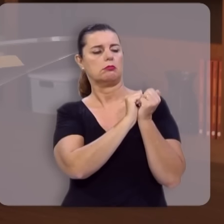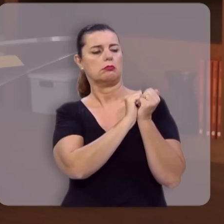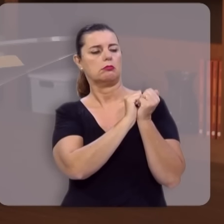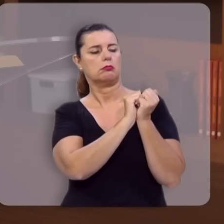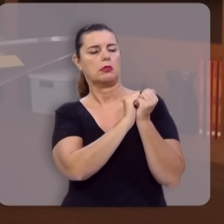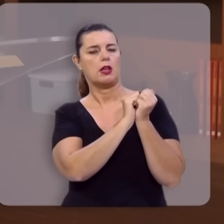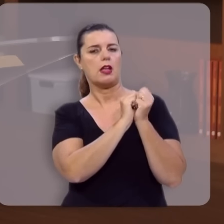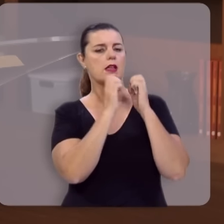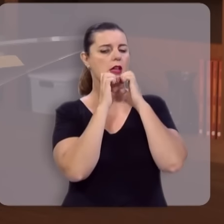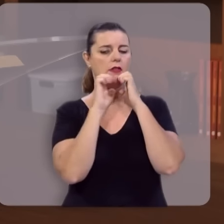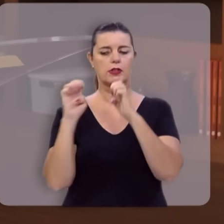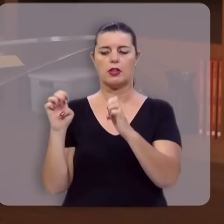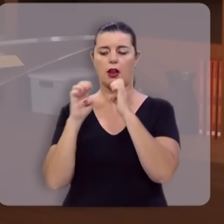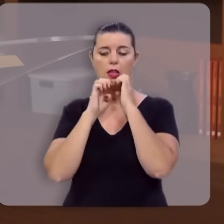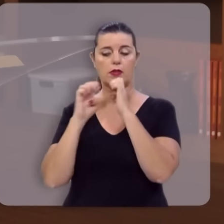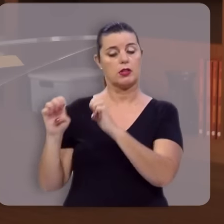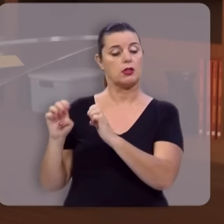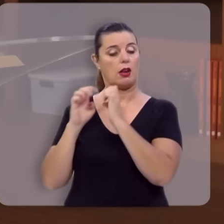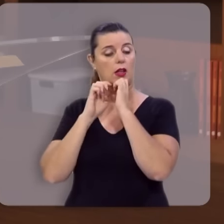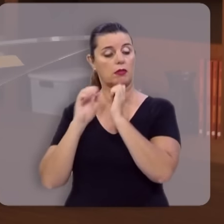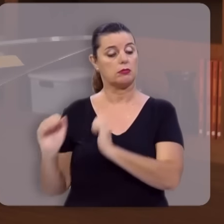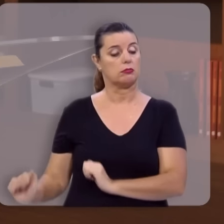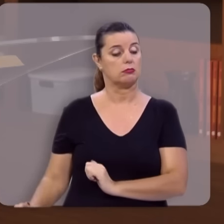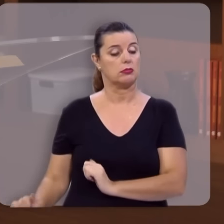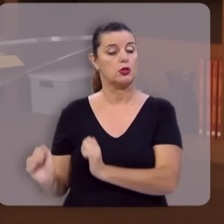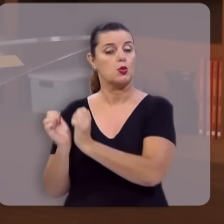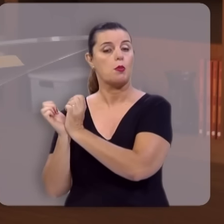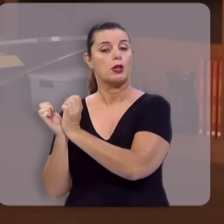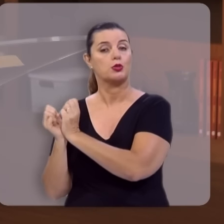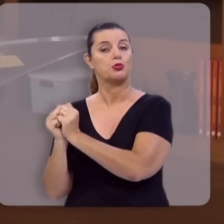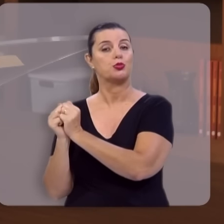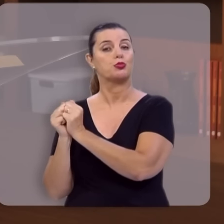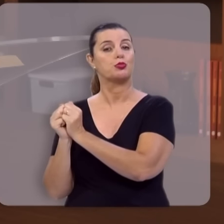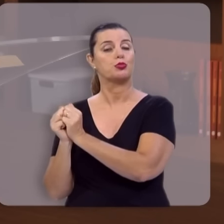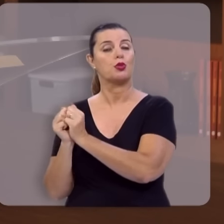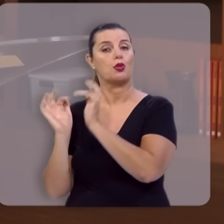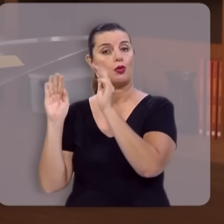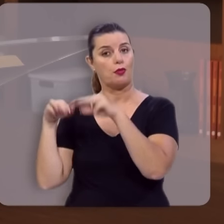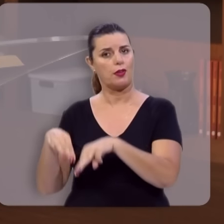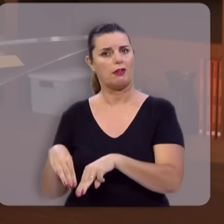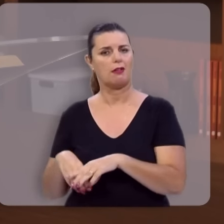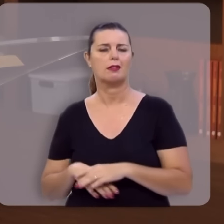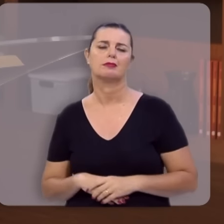neles, o cara não podia nem fugir, estava algemado. Ao fim,